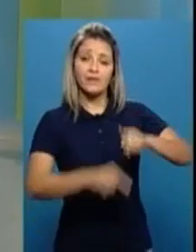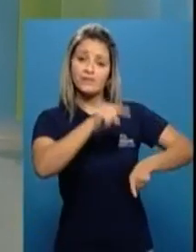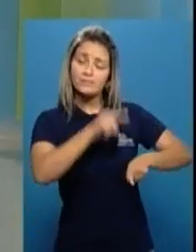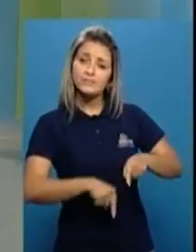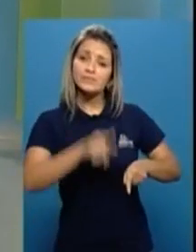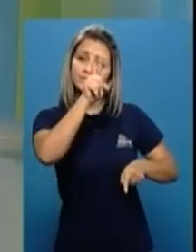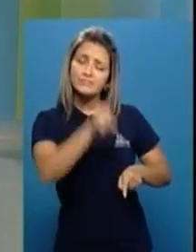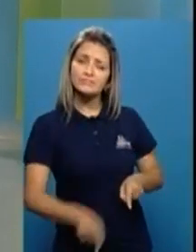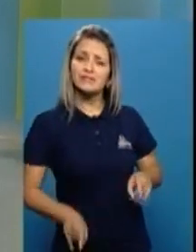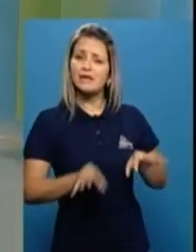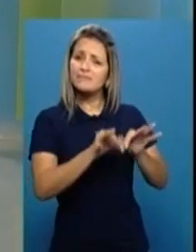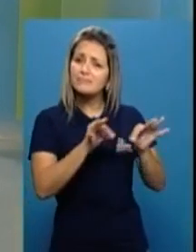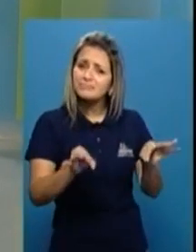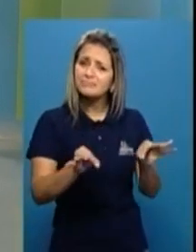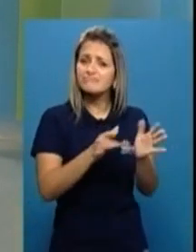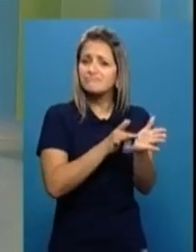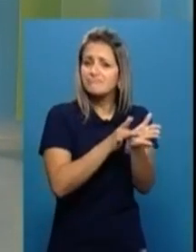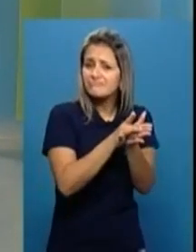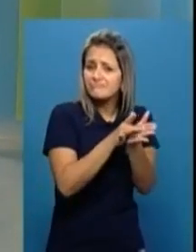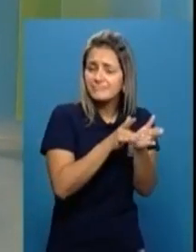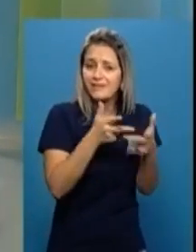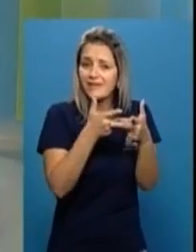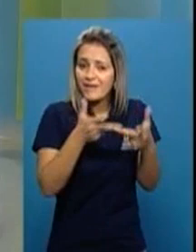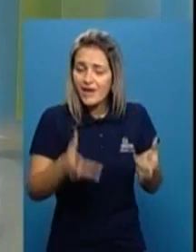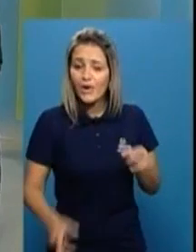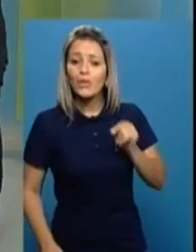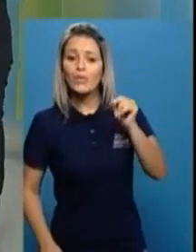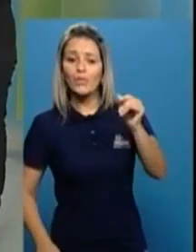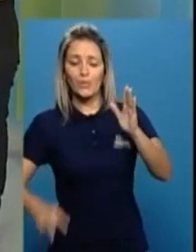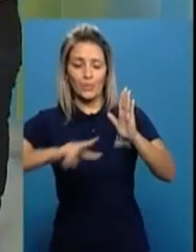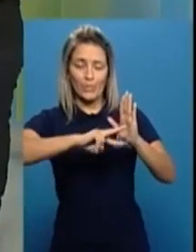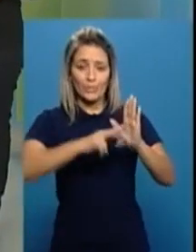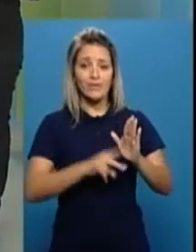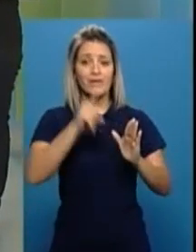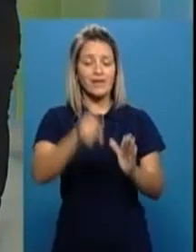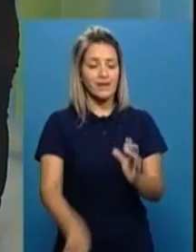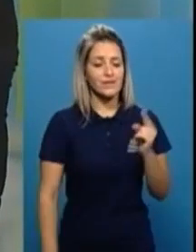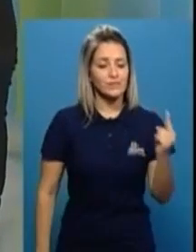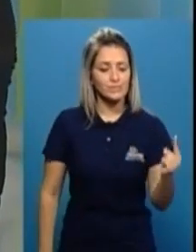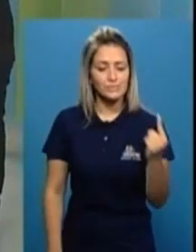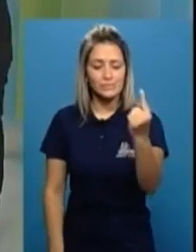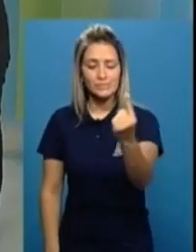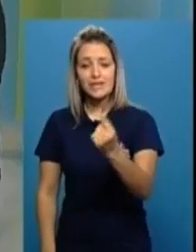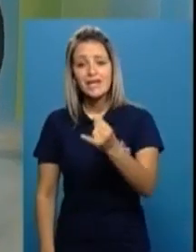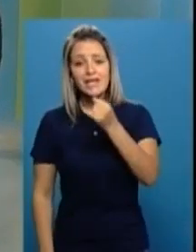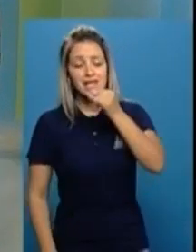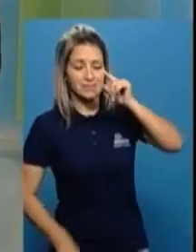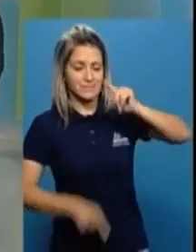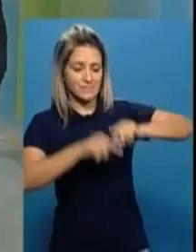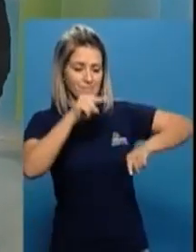discretos, que se constituem de unidades isoladas, como peças para